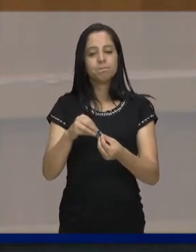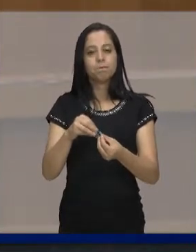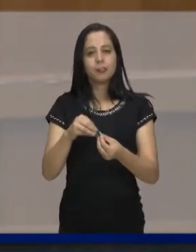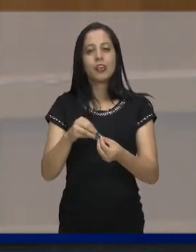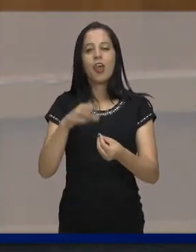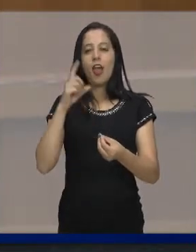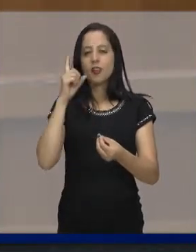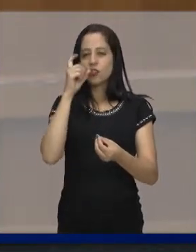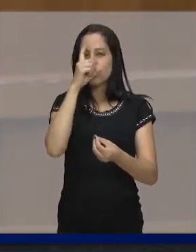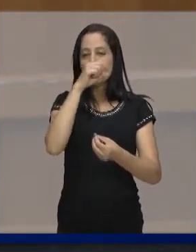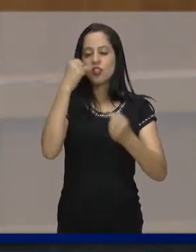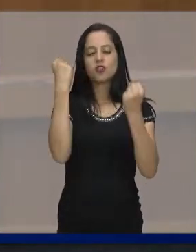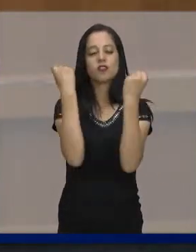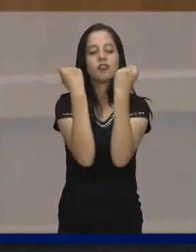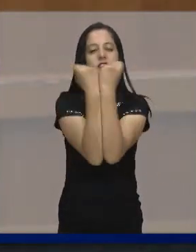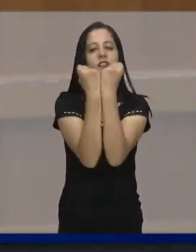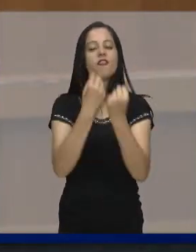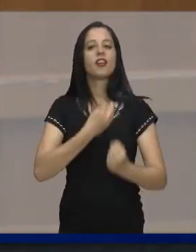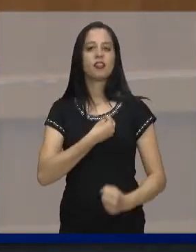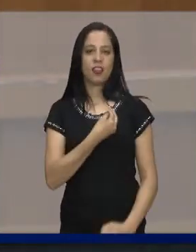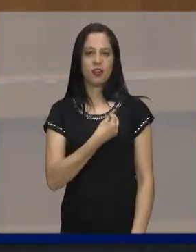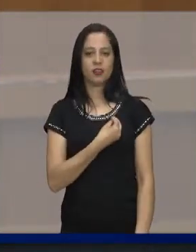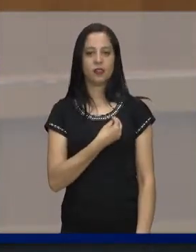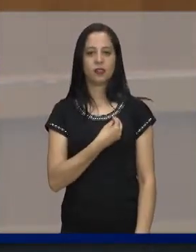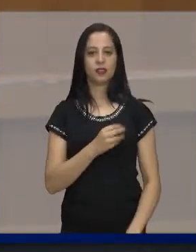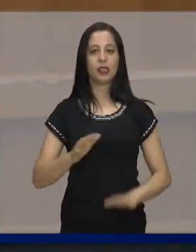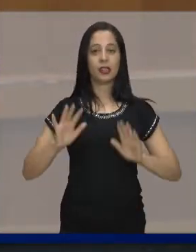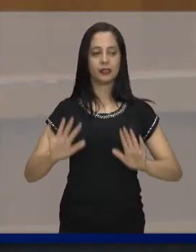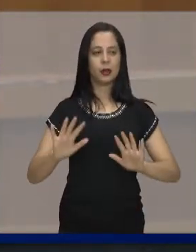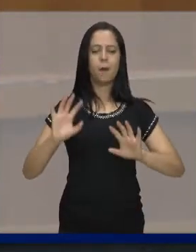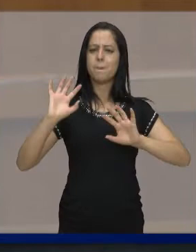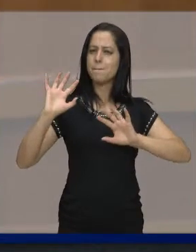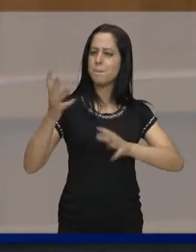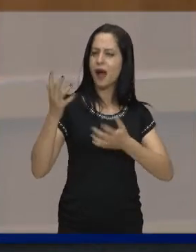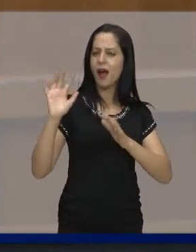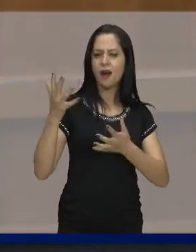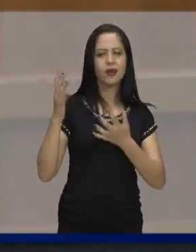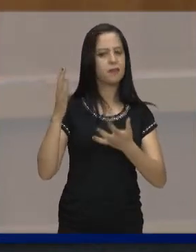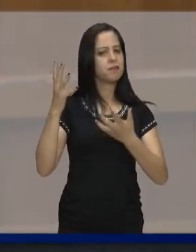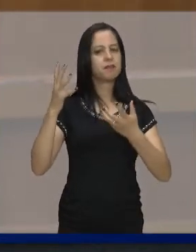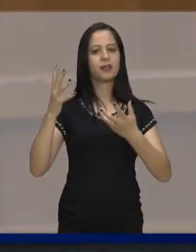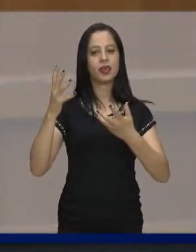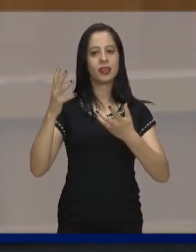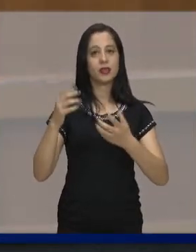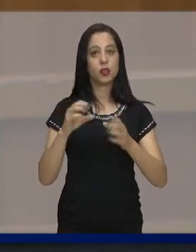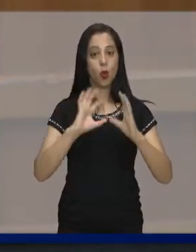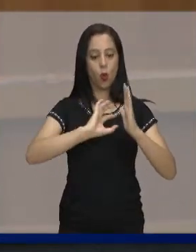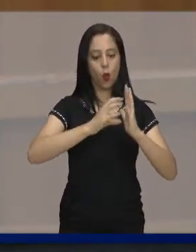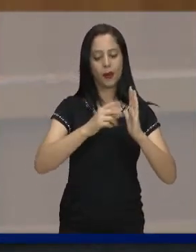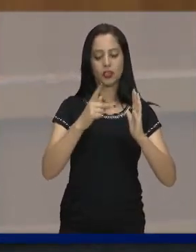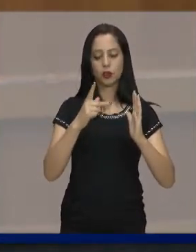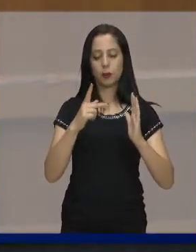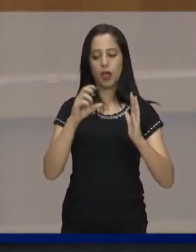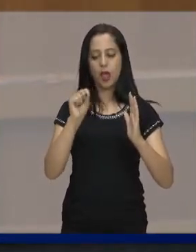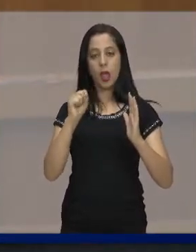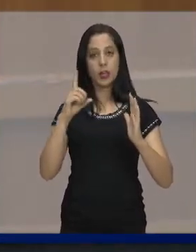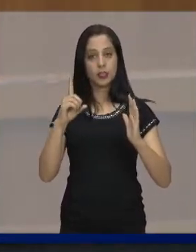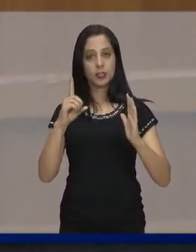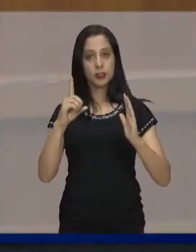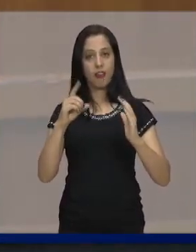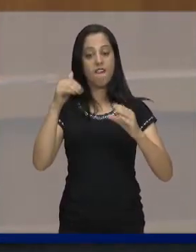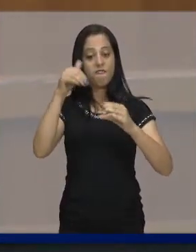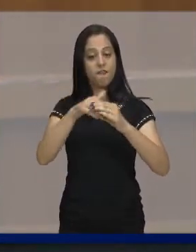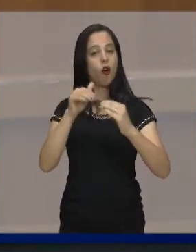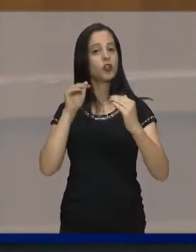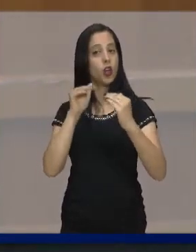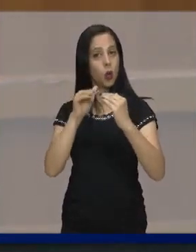da vida. Então, deixar aqui os meus parabéns e, mais do que isso, o PSD votará favoravelmente